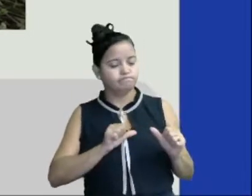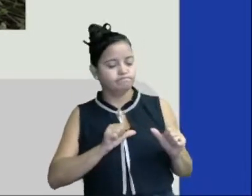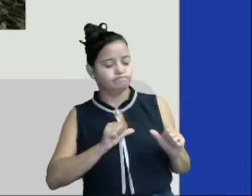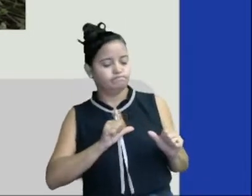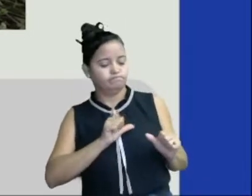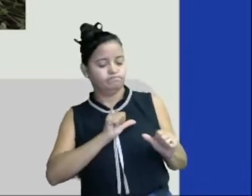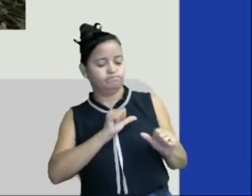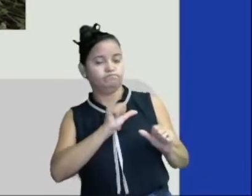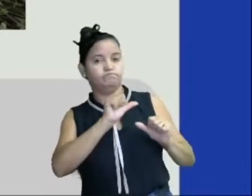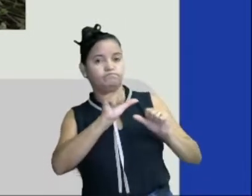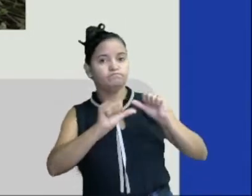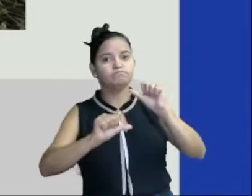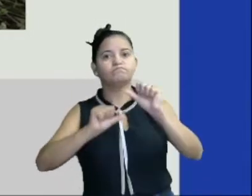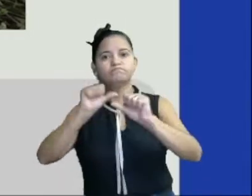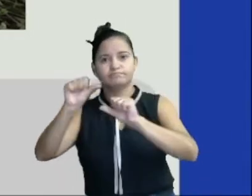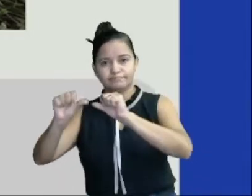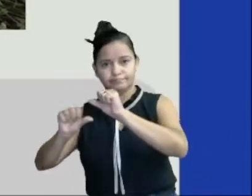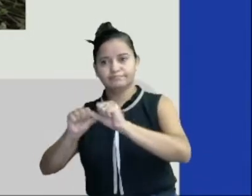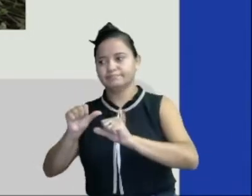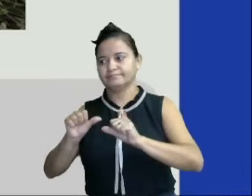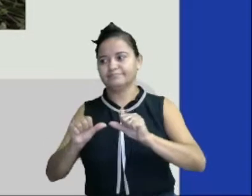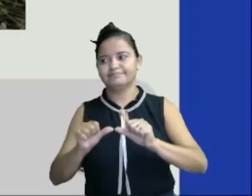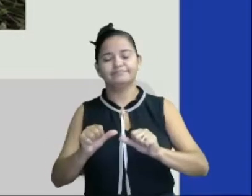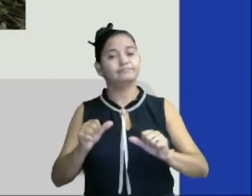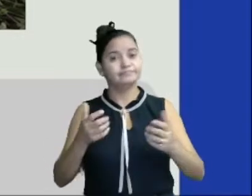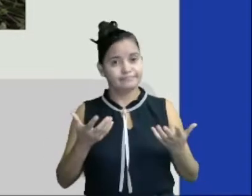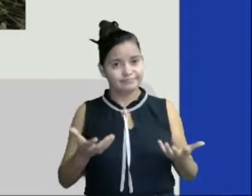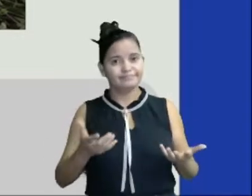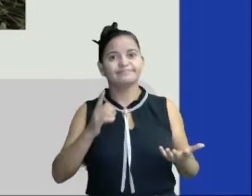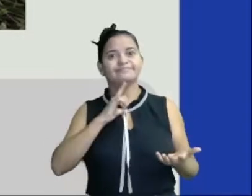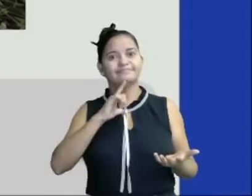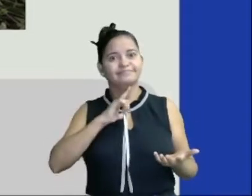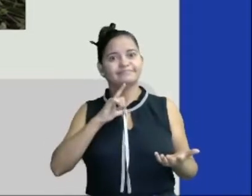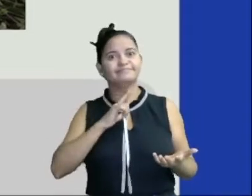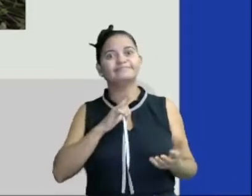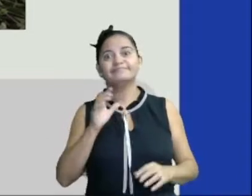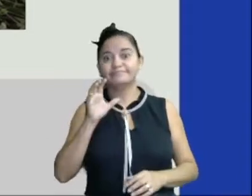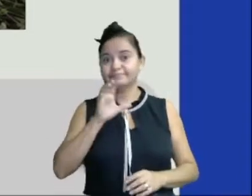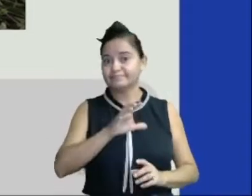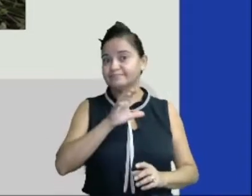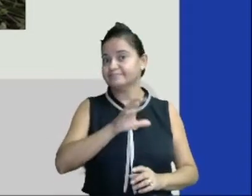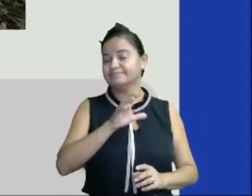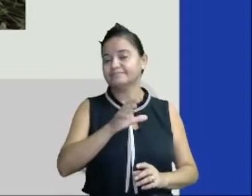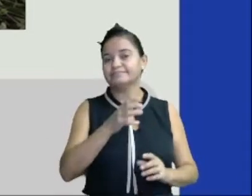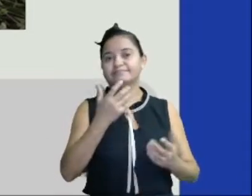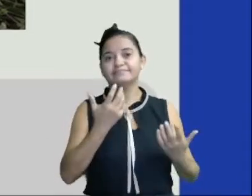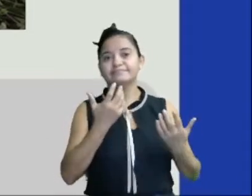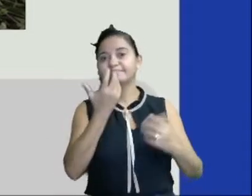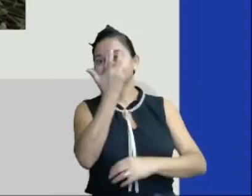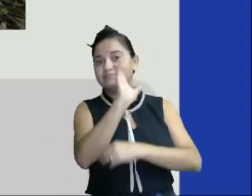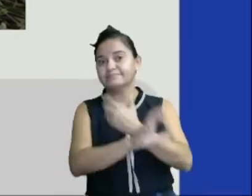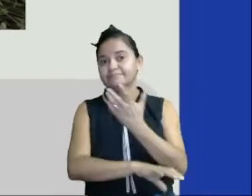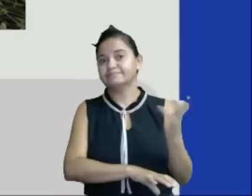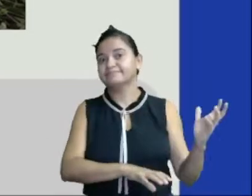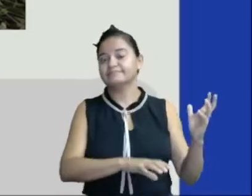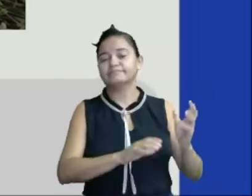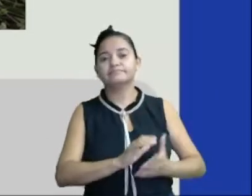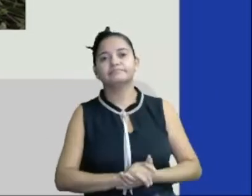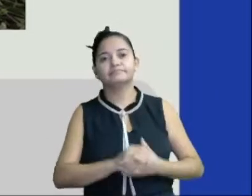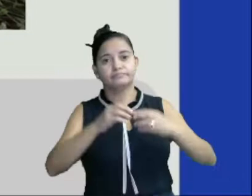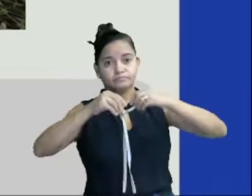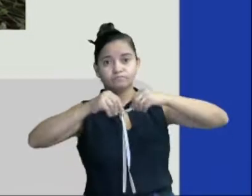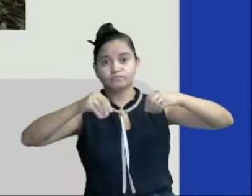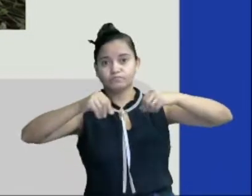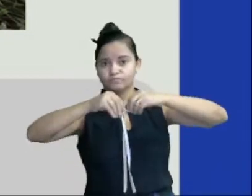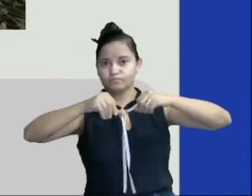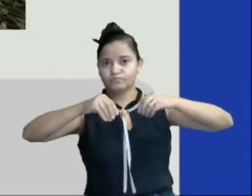E ele vai estar, obviamente, exposto às ações da natureza. Quais seriam essas ações da natureza que o nosso solo